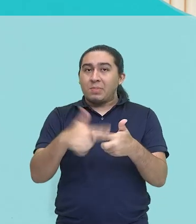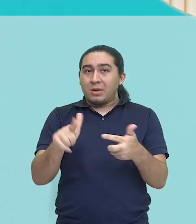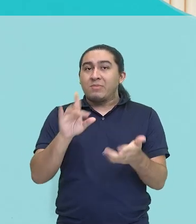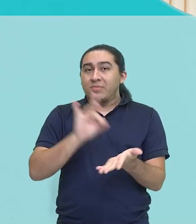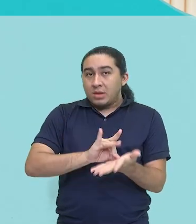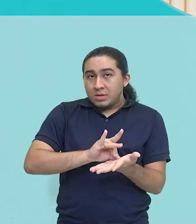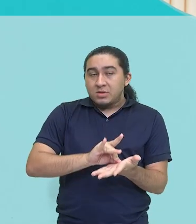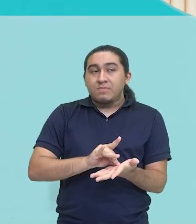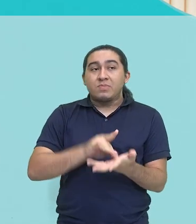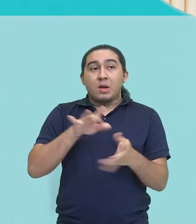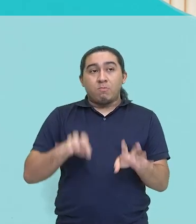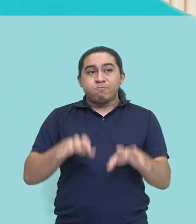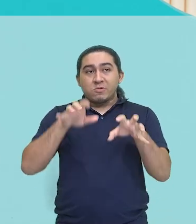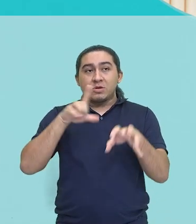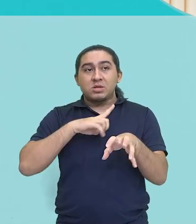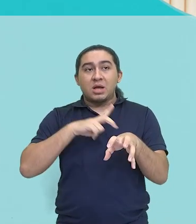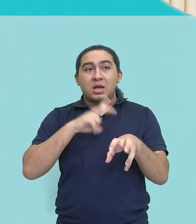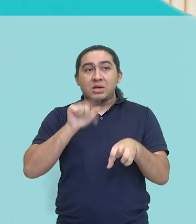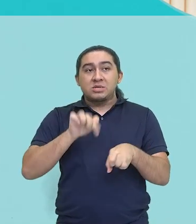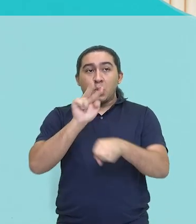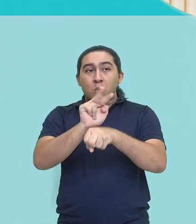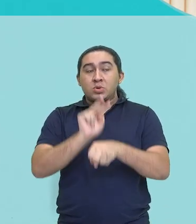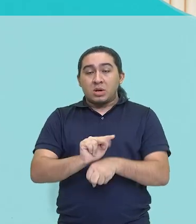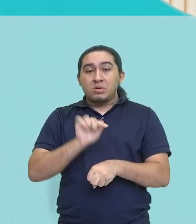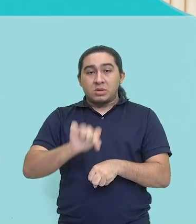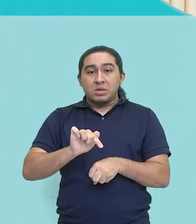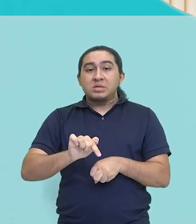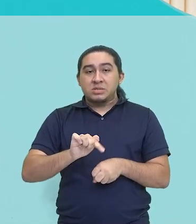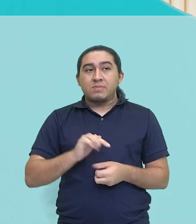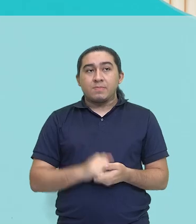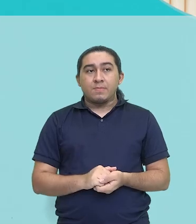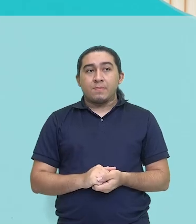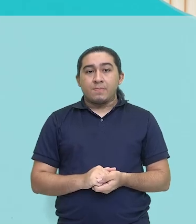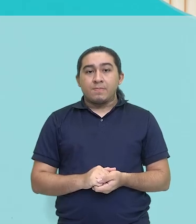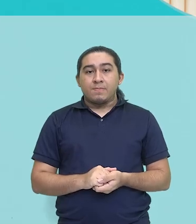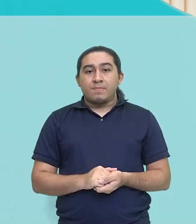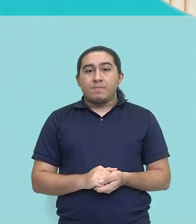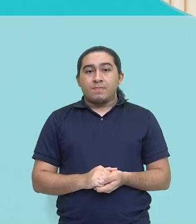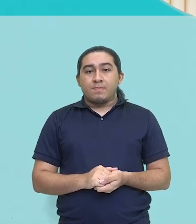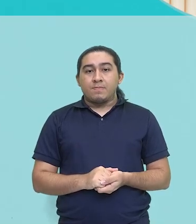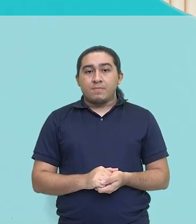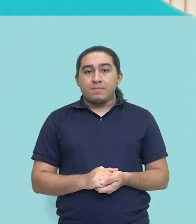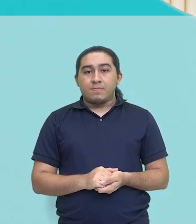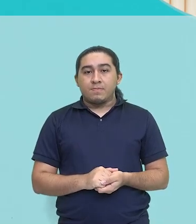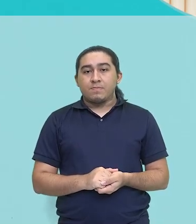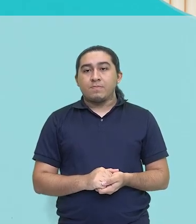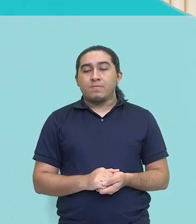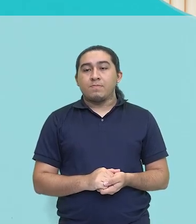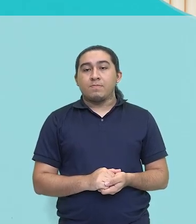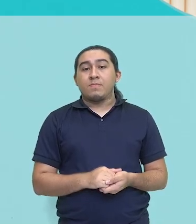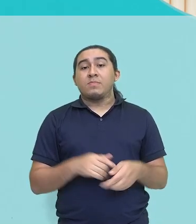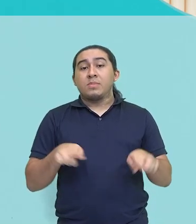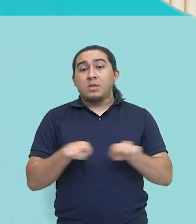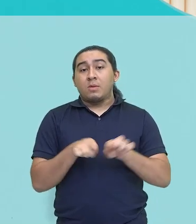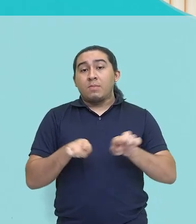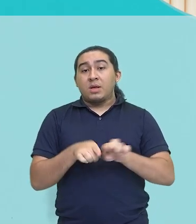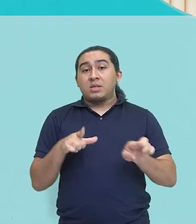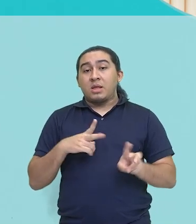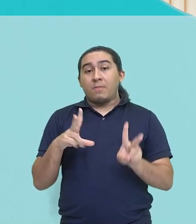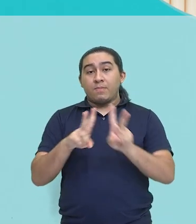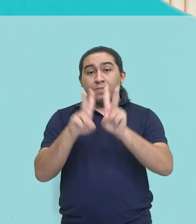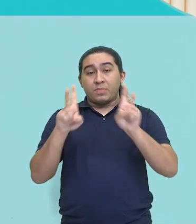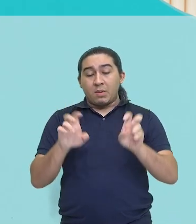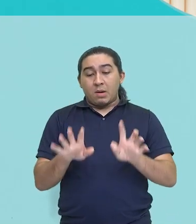esse papel de proteção dessa região. Bom, falando aí de alguns problemas comuns na região